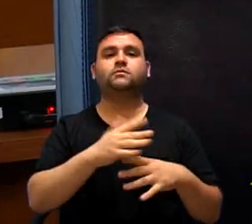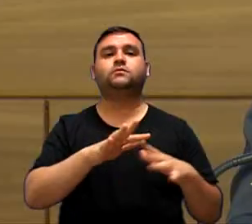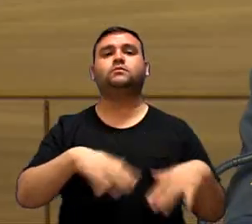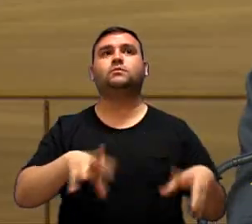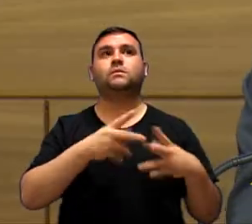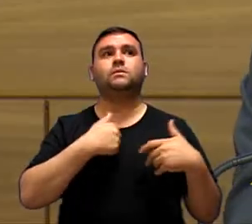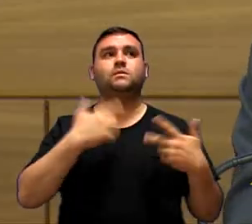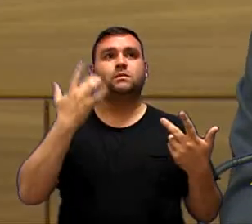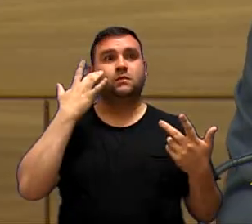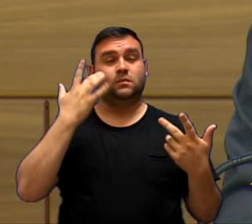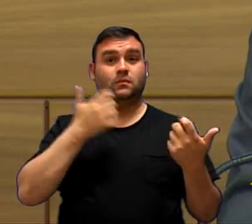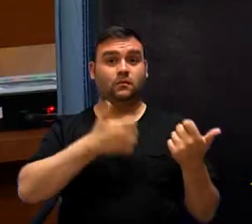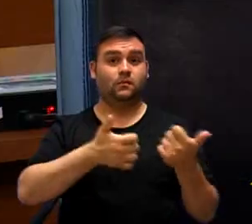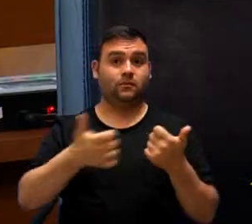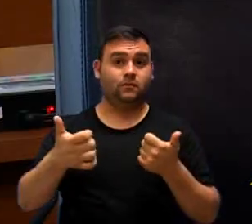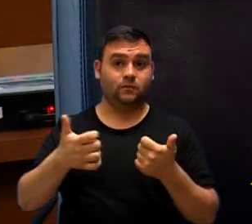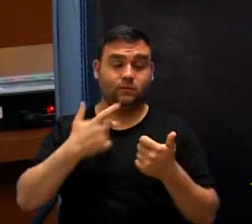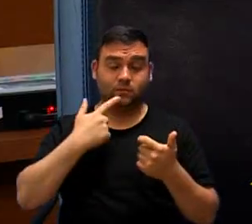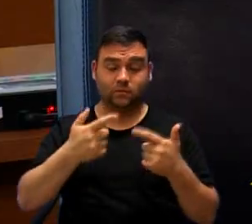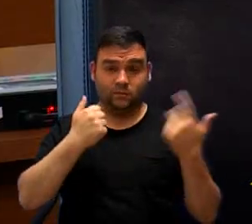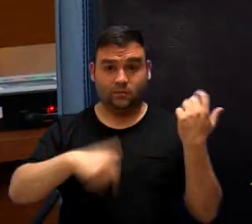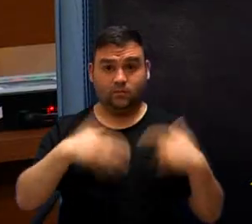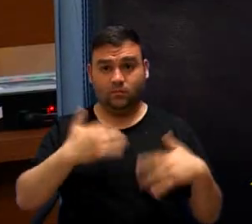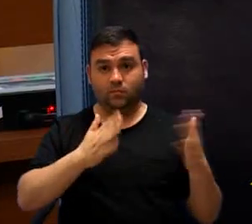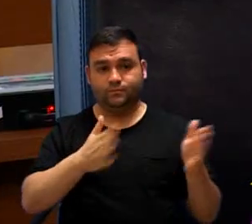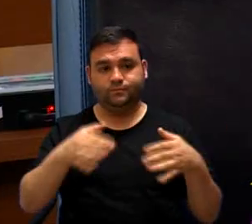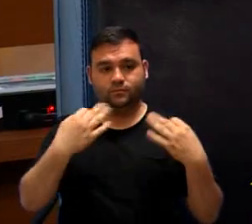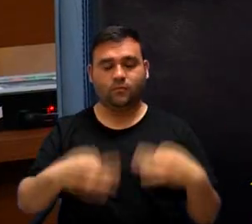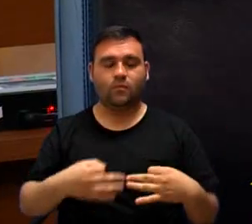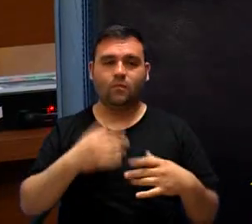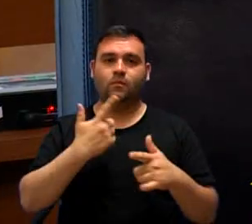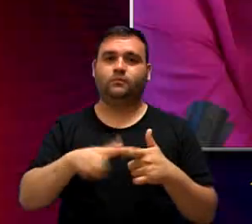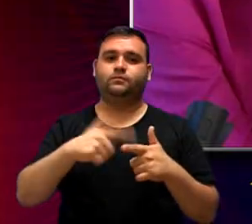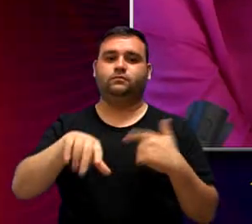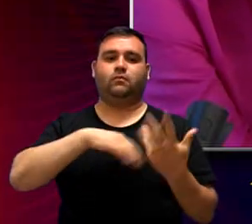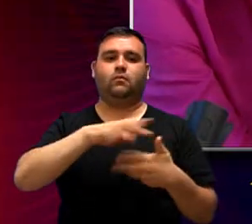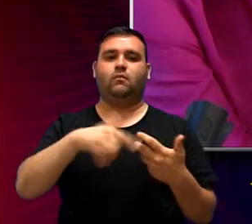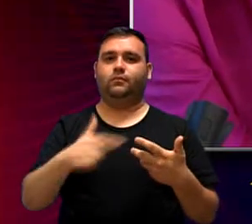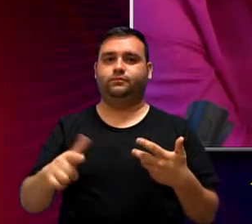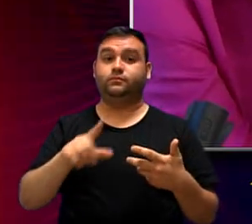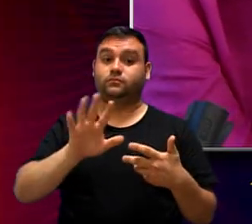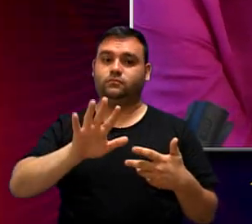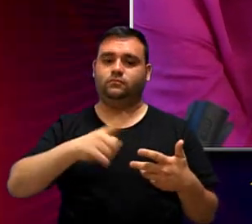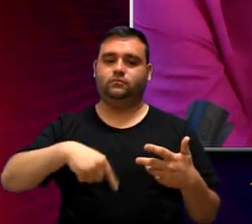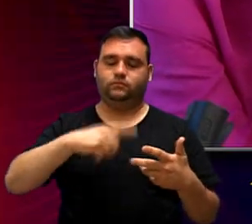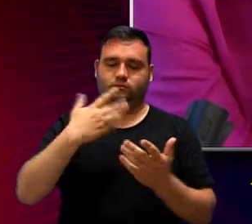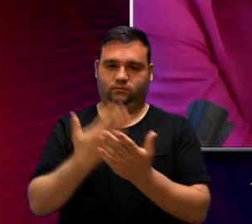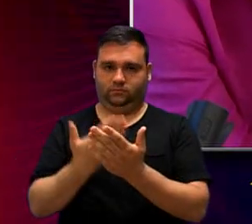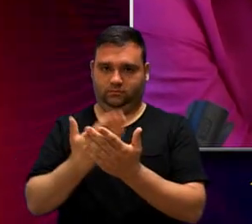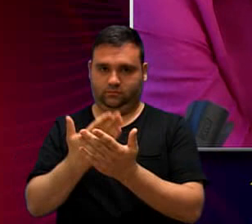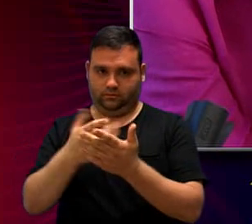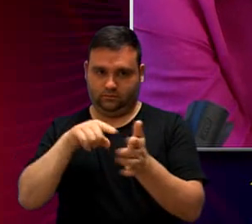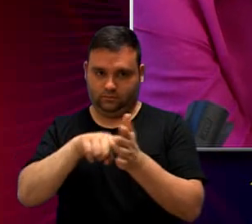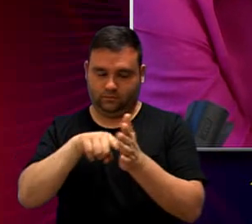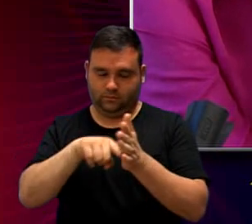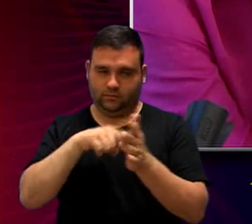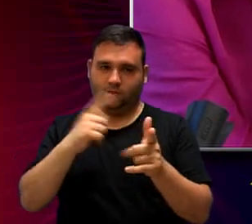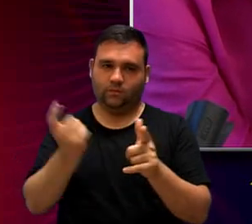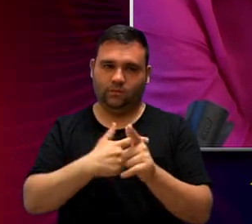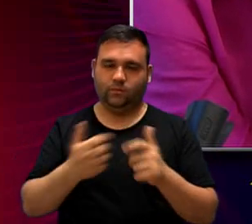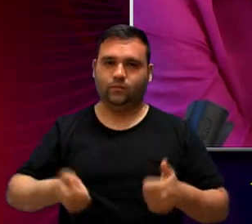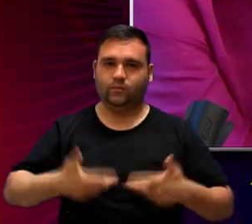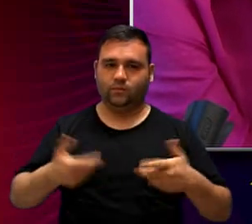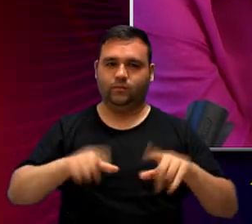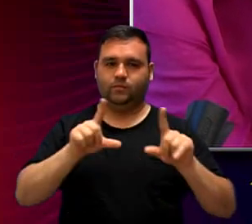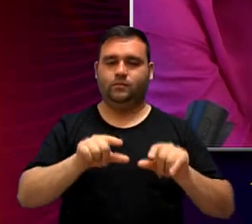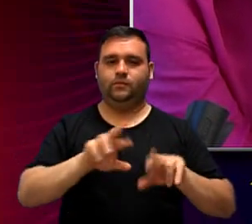Eu espero que bem. O senhor disse que está tudo organizadinho, que não tem caos. Nós estamos tomando as providências de redução de despesa em